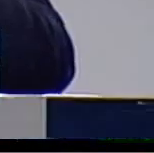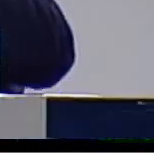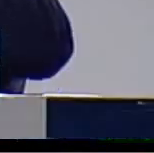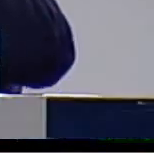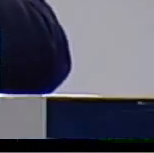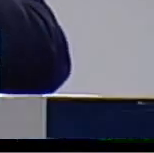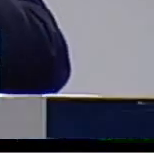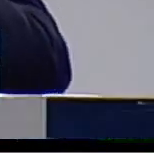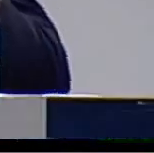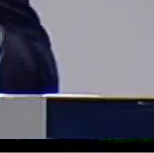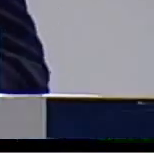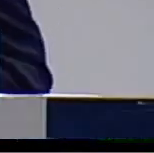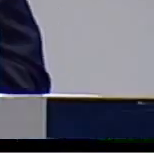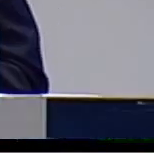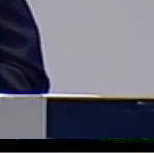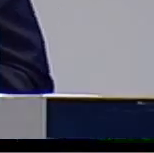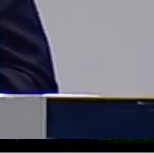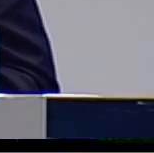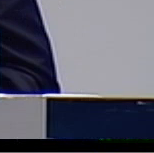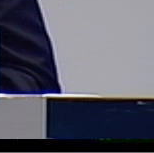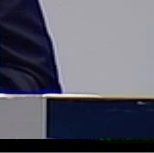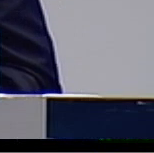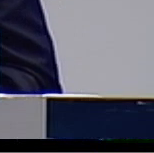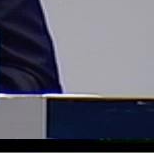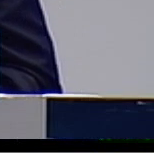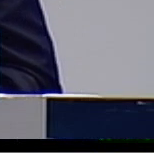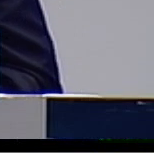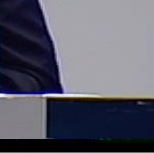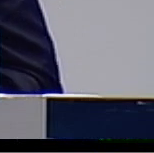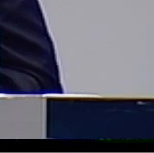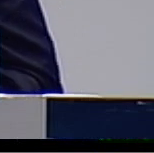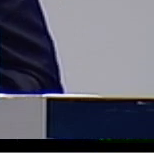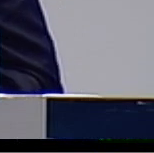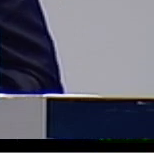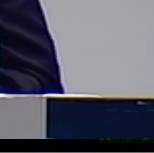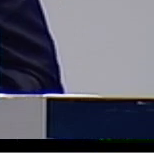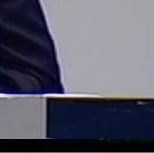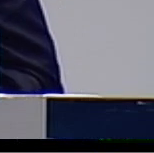Eu agora convido a última expositora da tarde de hoje,